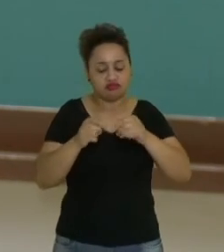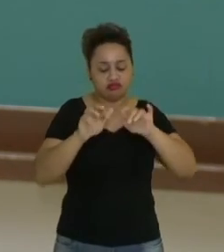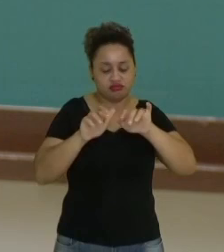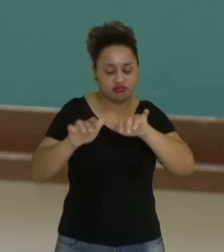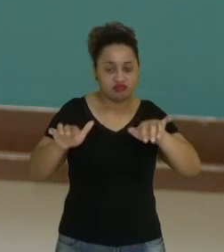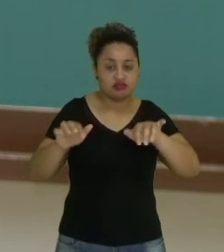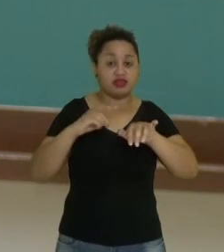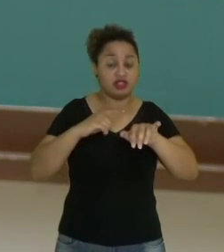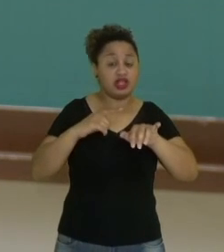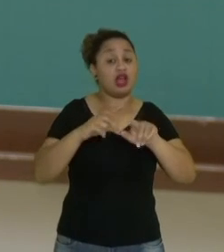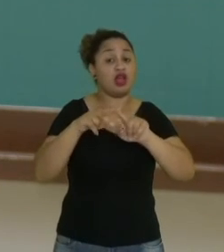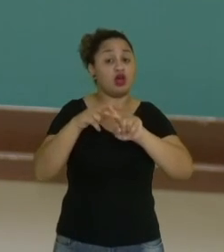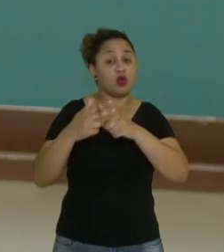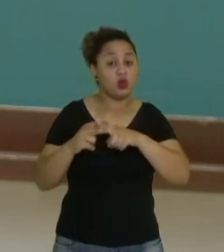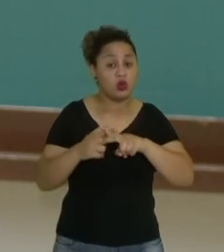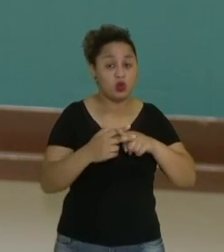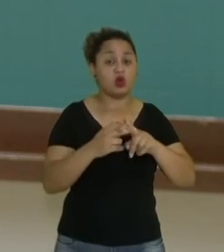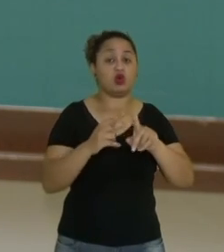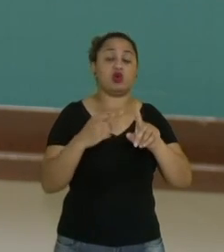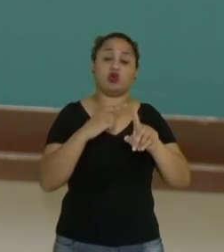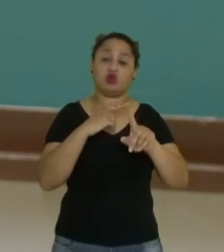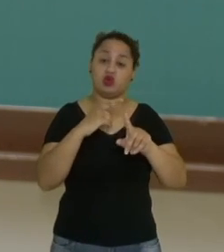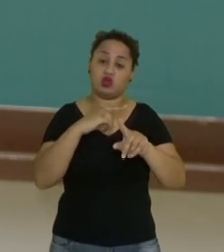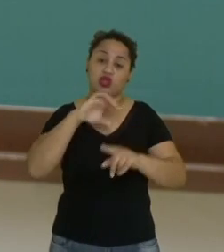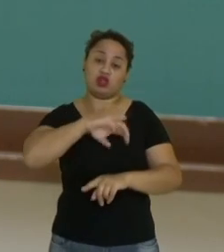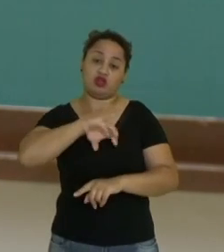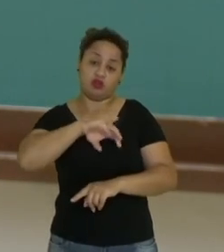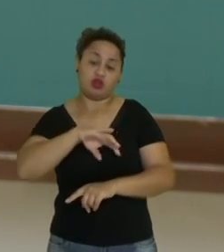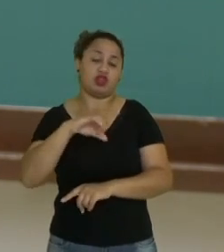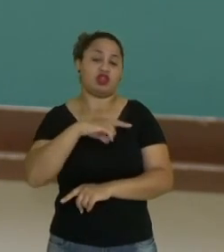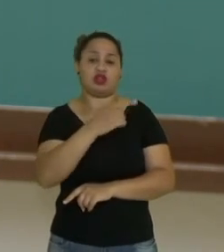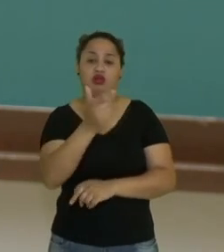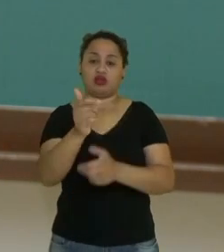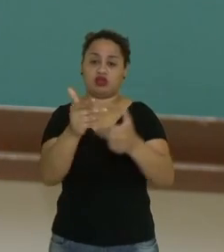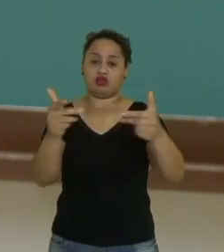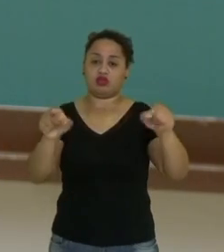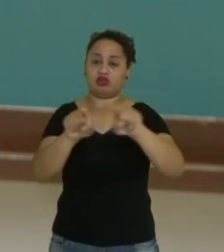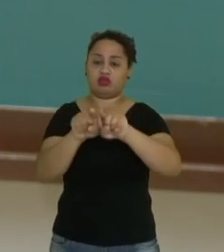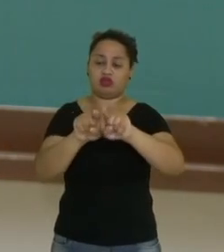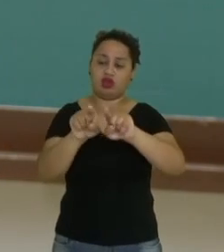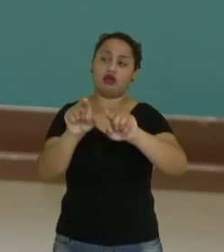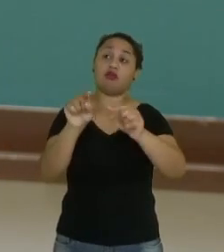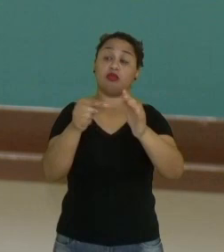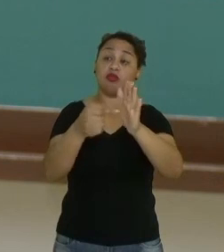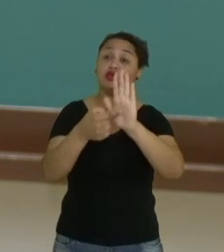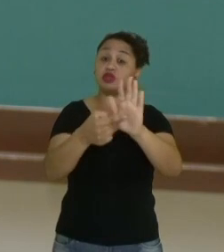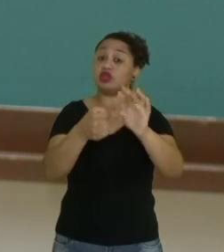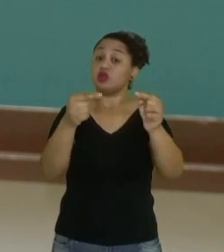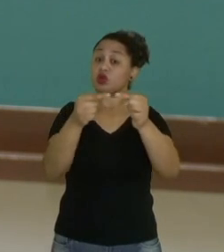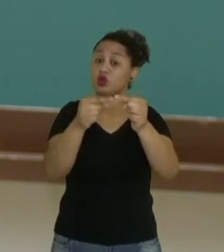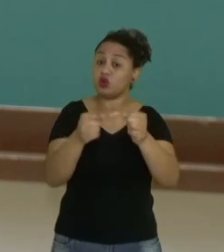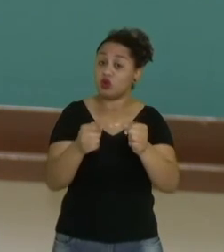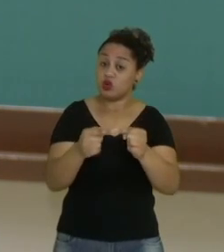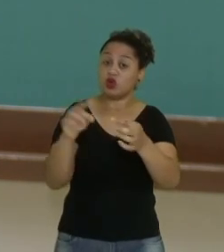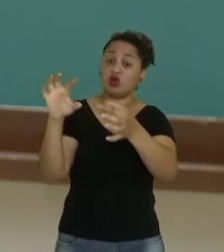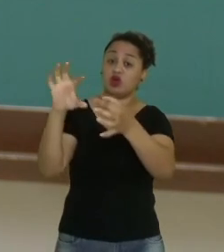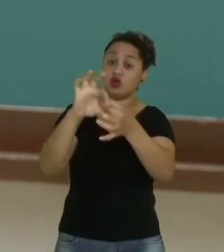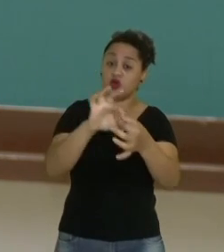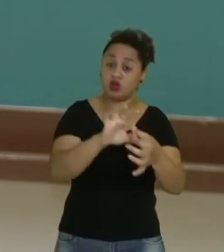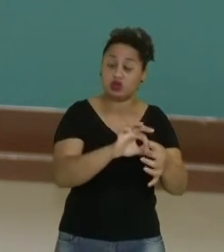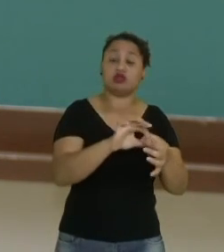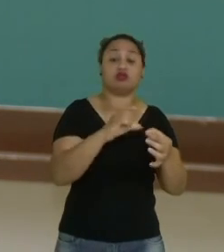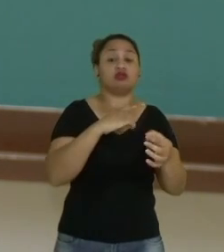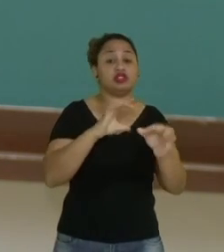o corretor ortográfico, mais alguns recursos, né? Vão aparecendo ali de concordância e tal, que você tem que modificar.